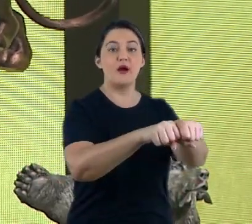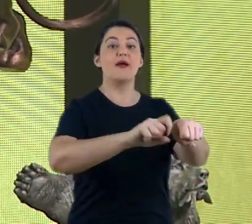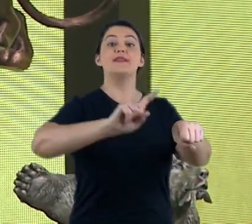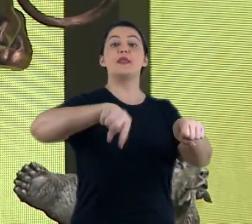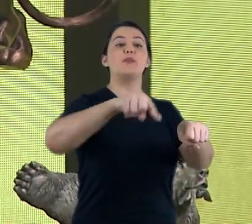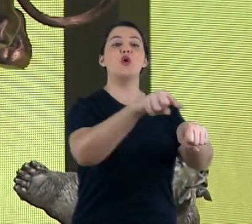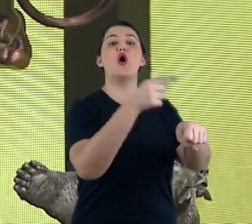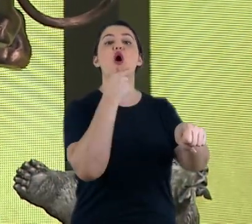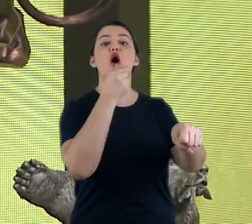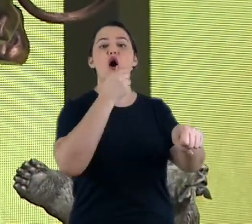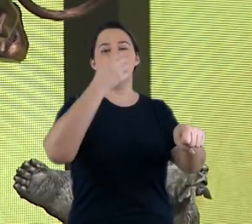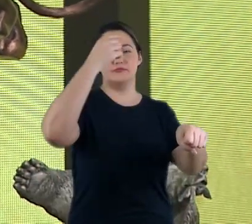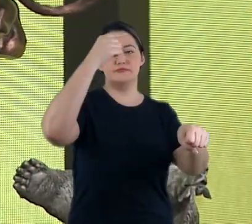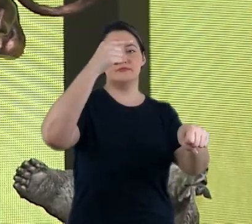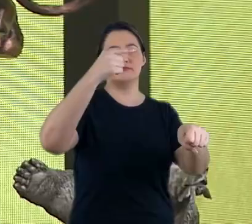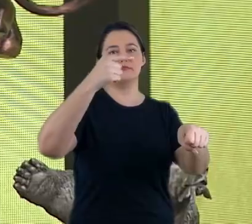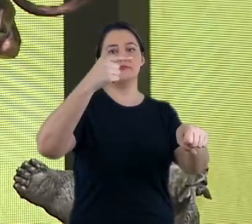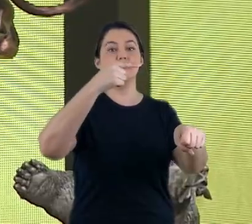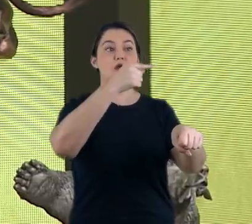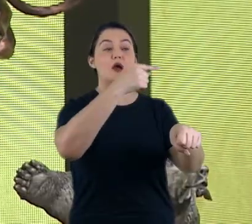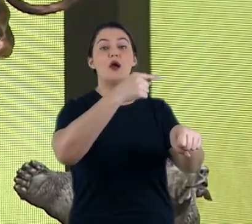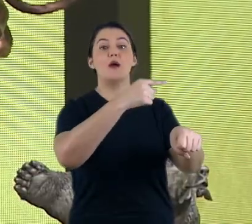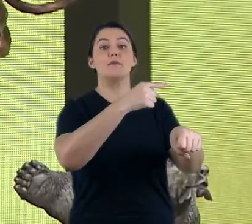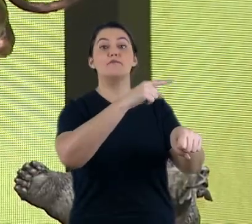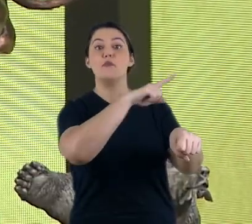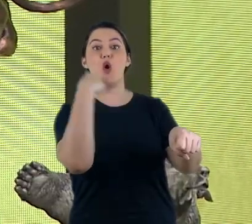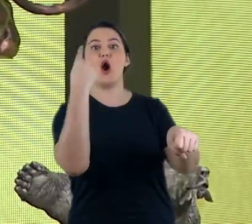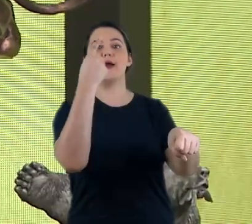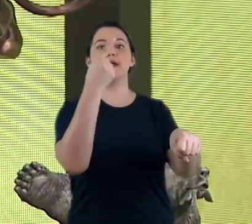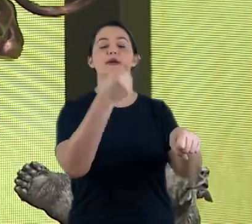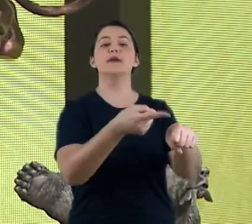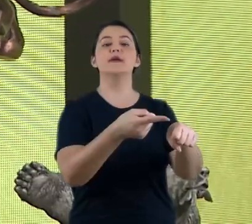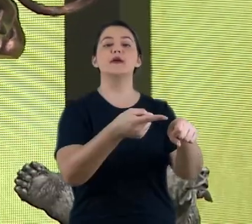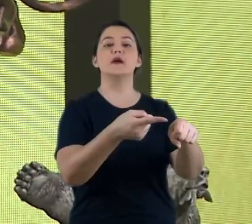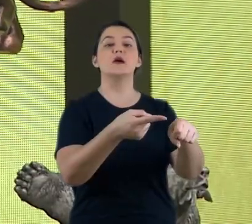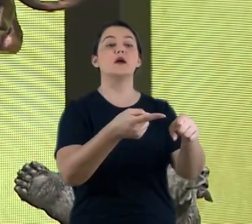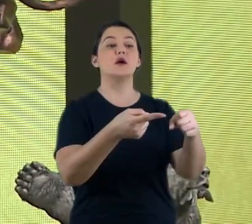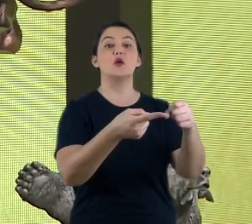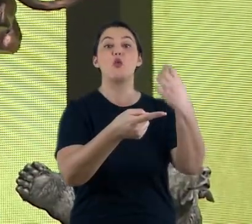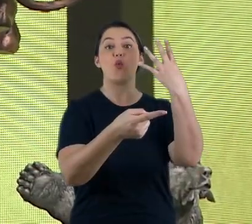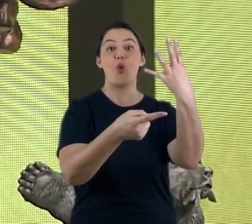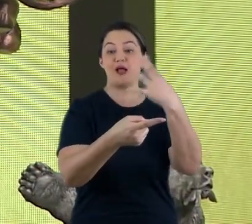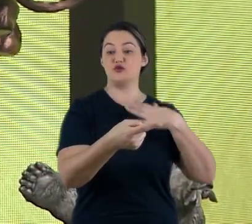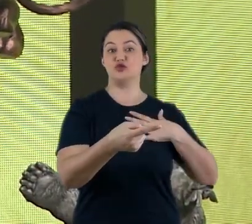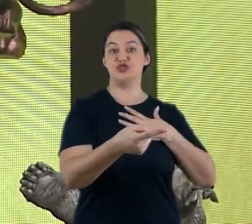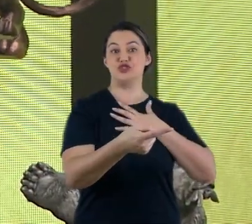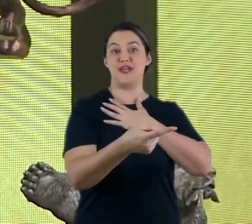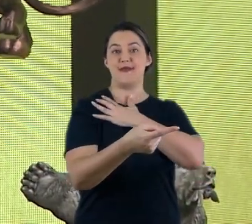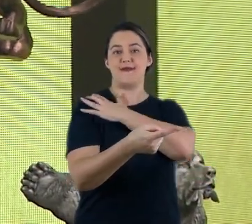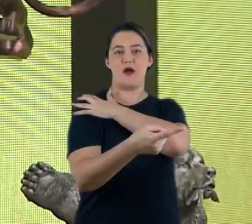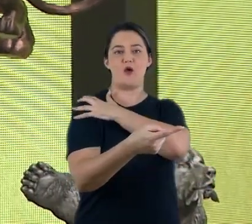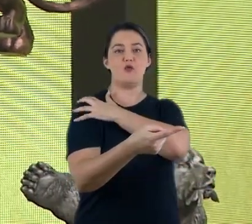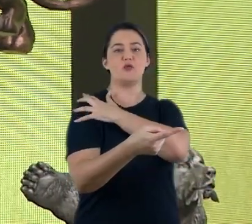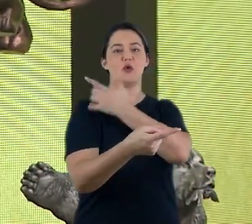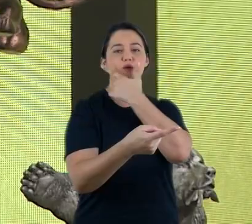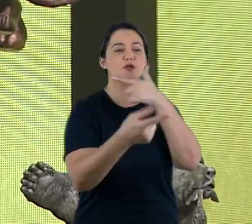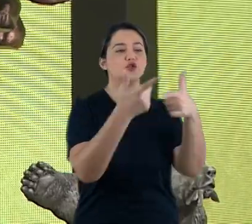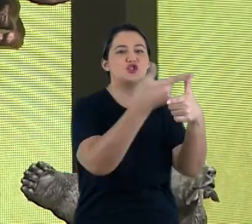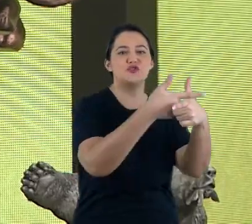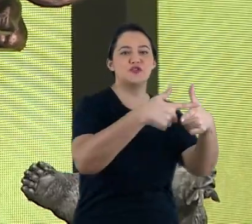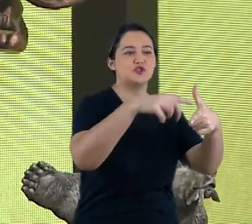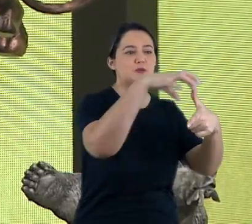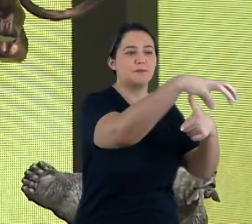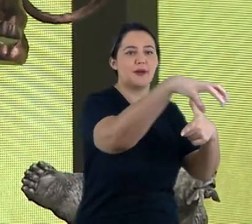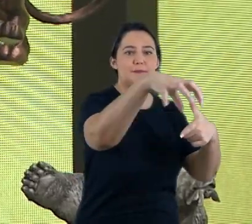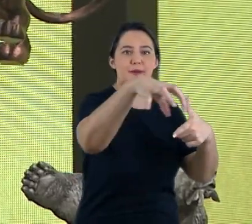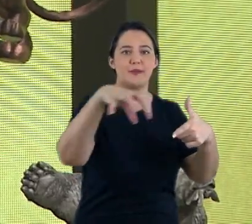de Alexandre foi repartido entre os seus 4 generais, ou seus 4 diadochi, como se diz em latim. Estes